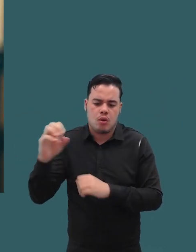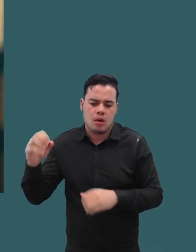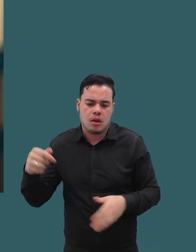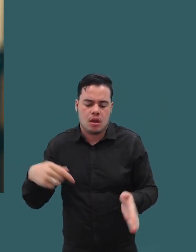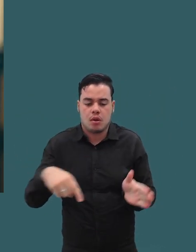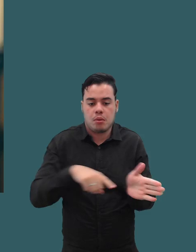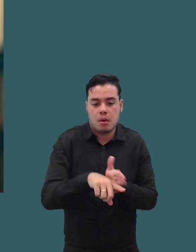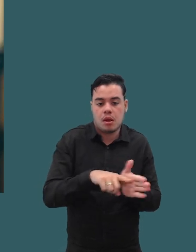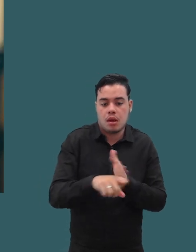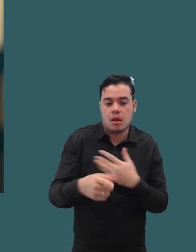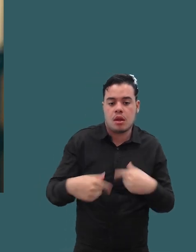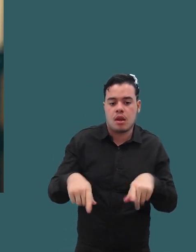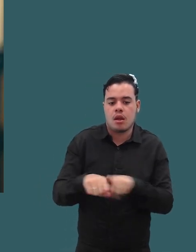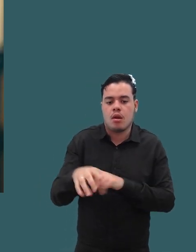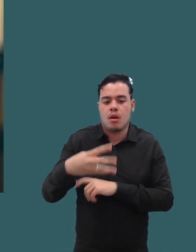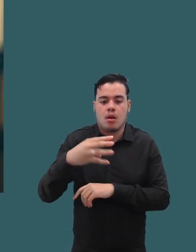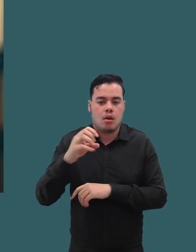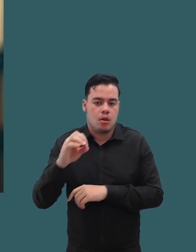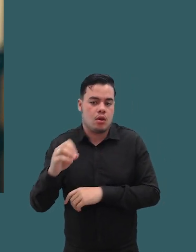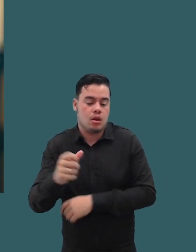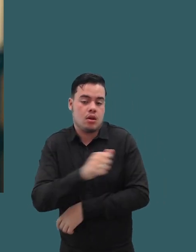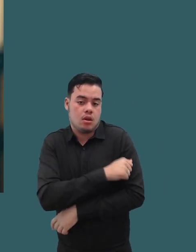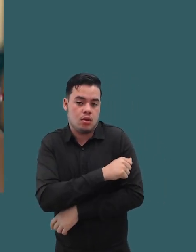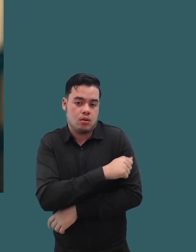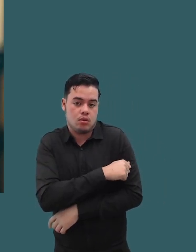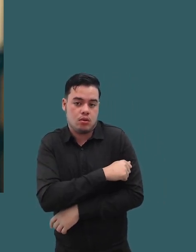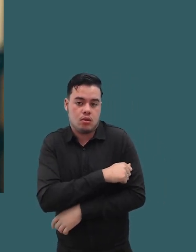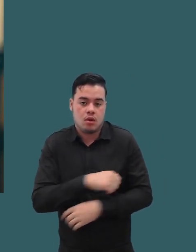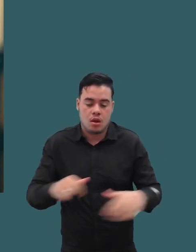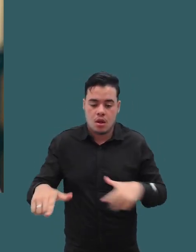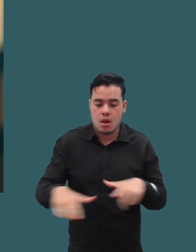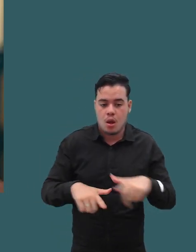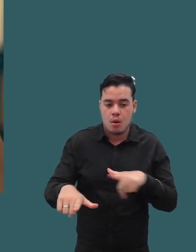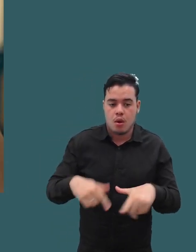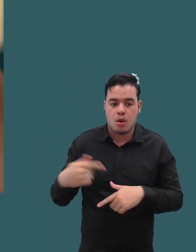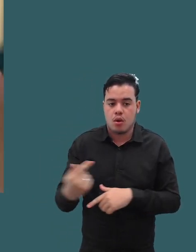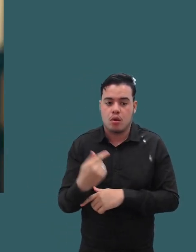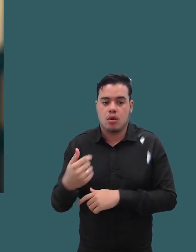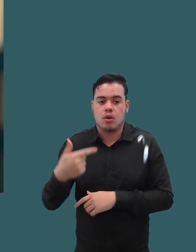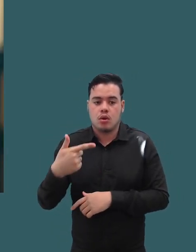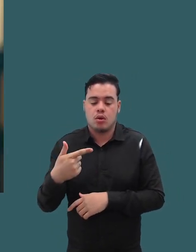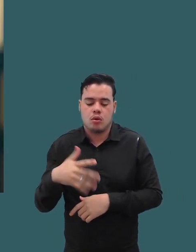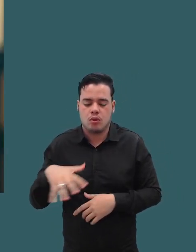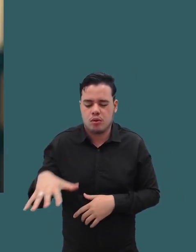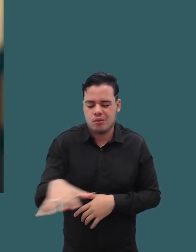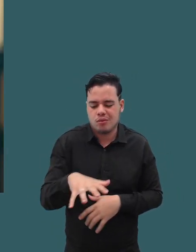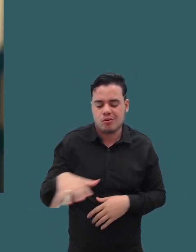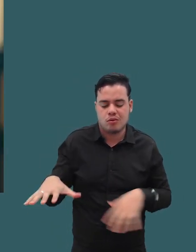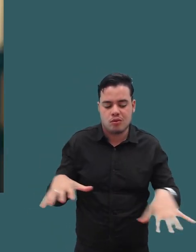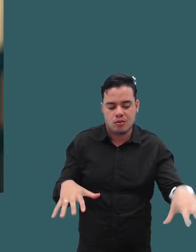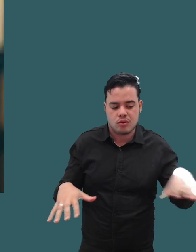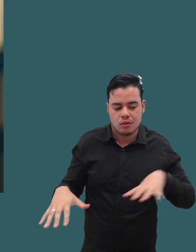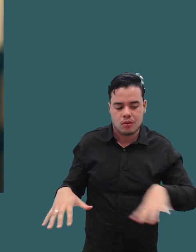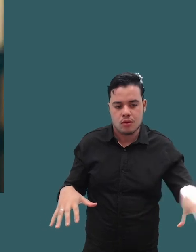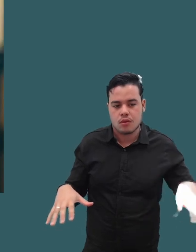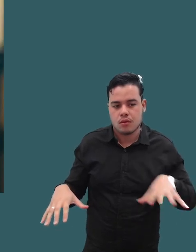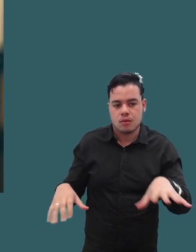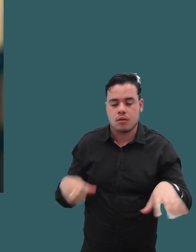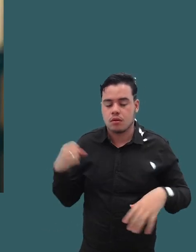pesquisadores e 400 estudantes trabalhando especificamente em duas áreas importantes que de alguma